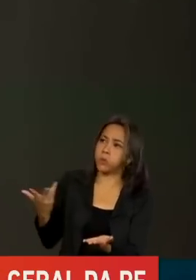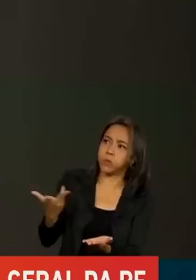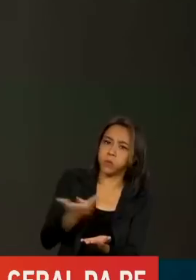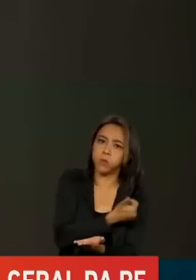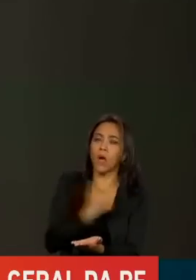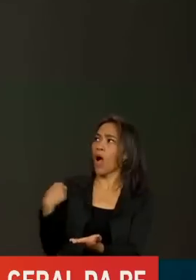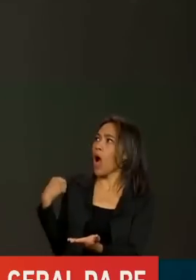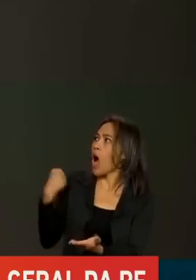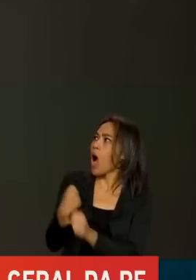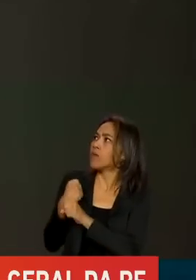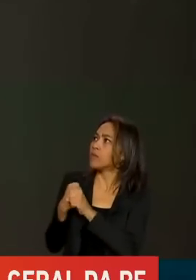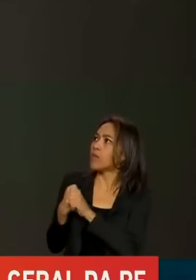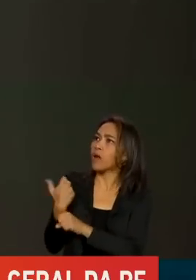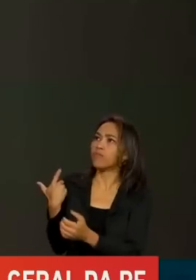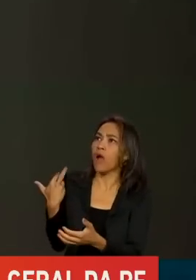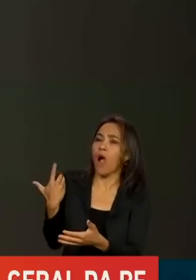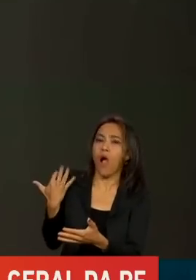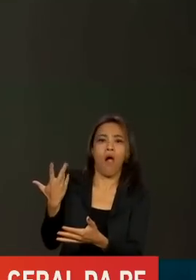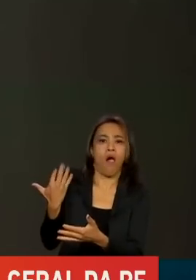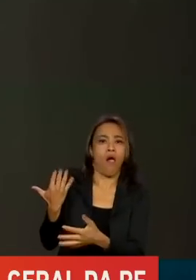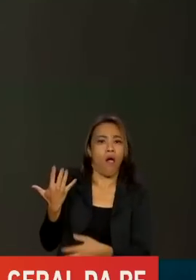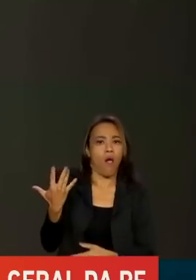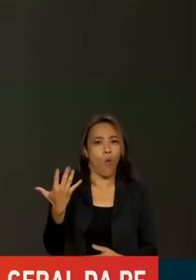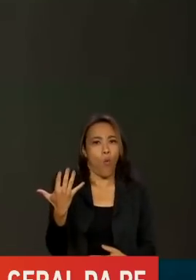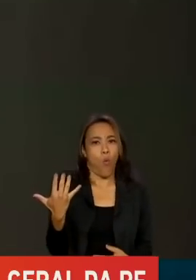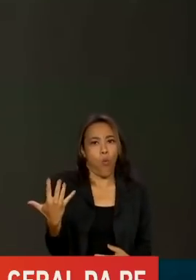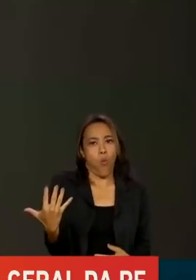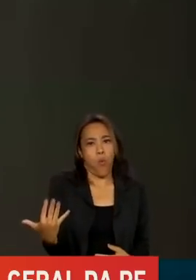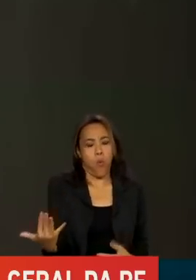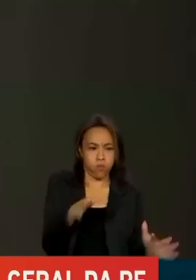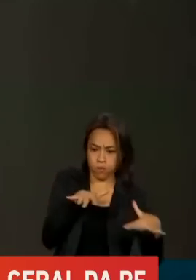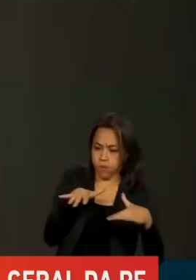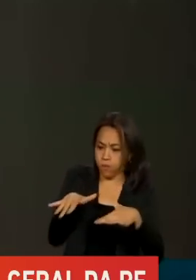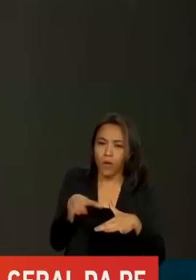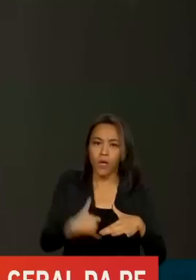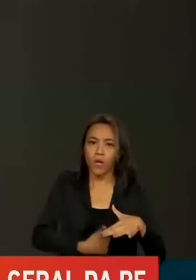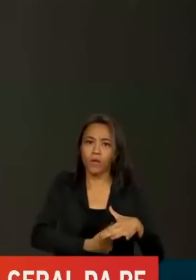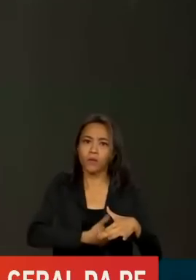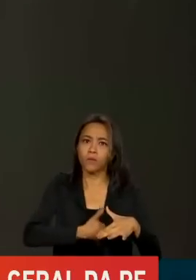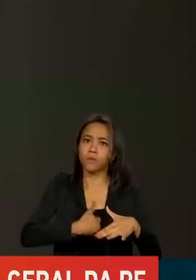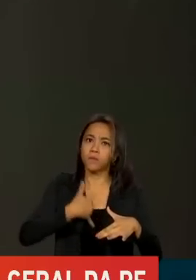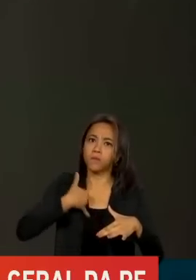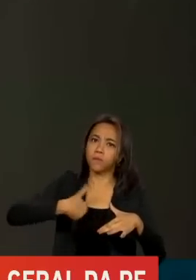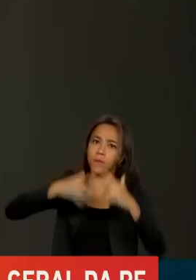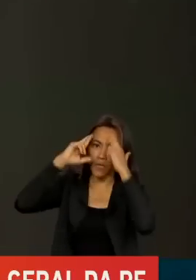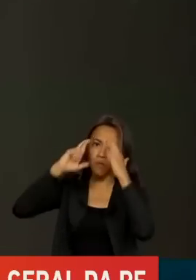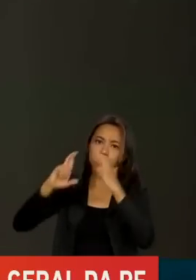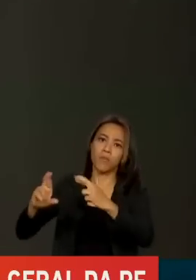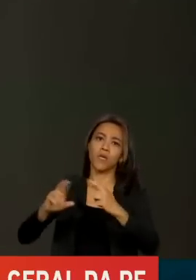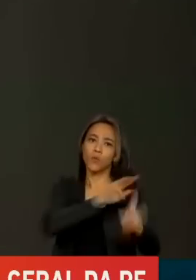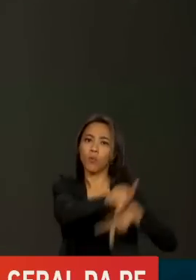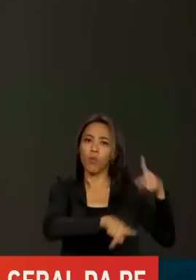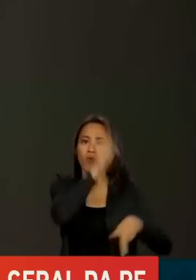após ano vem ganhando cada vez mais o respeito admiração é da população eu